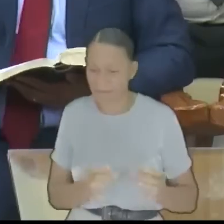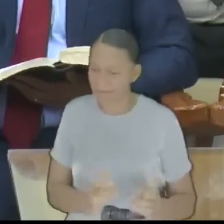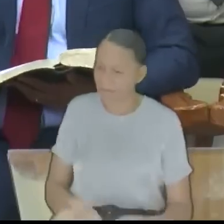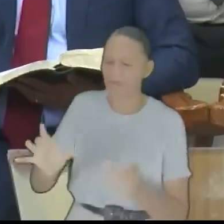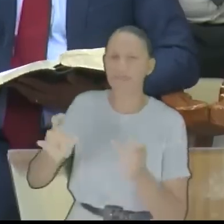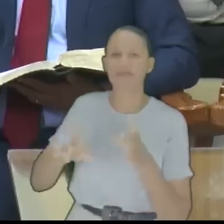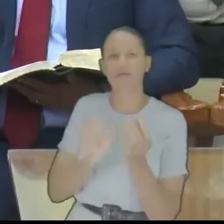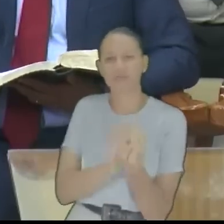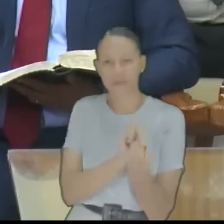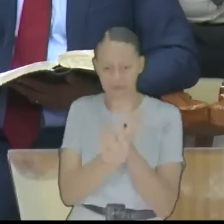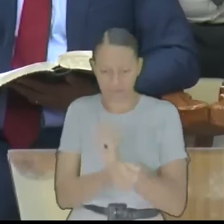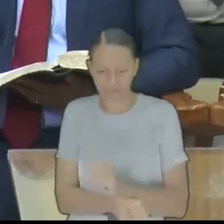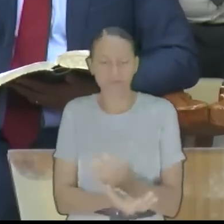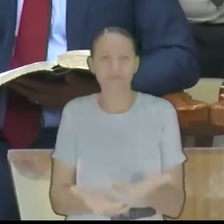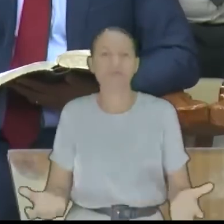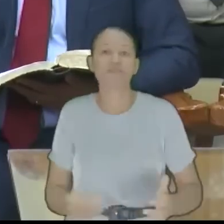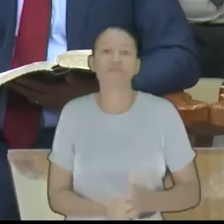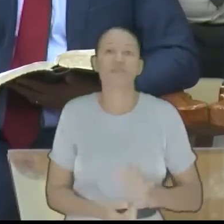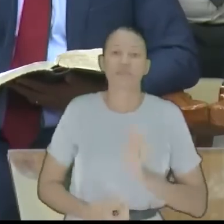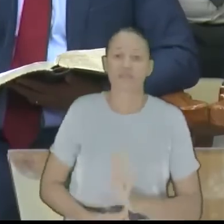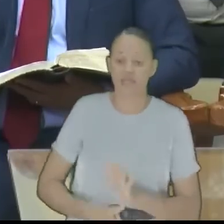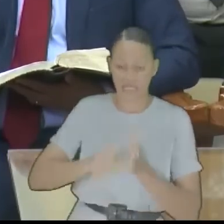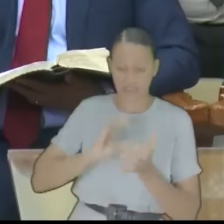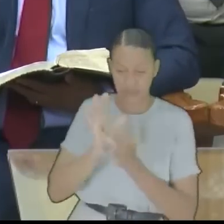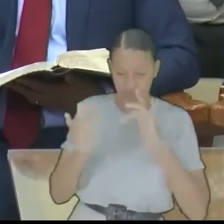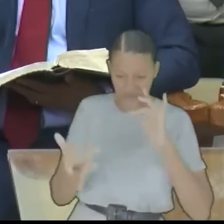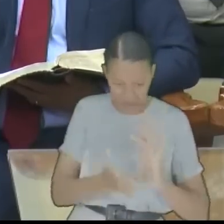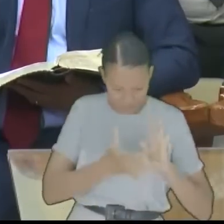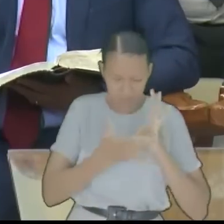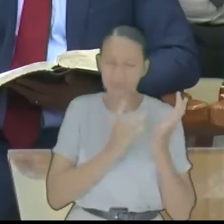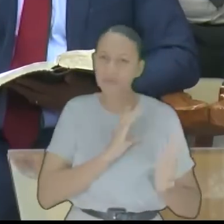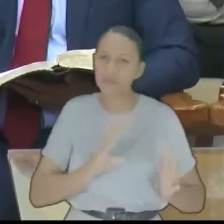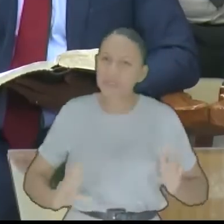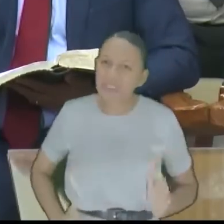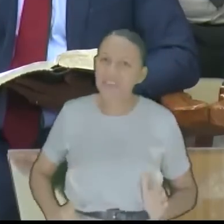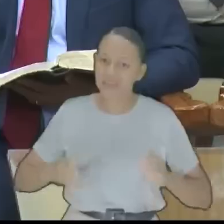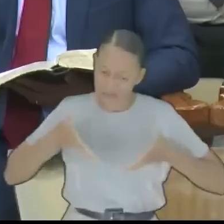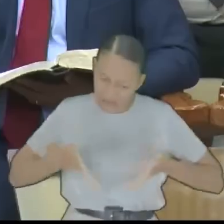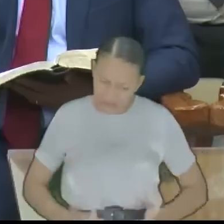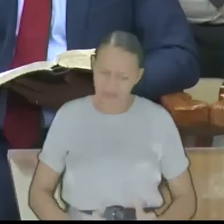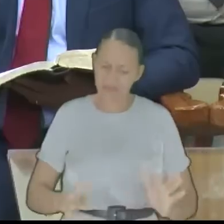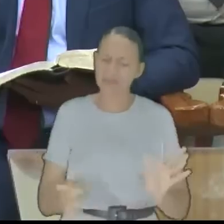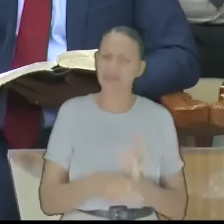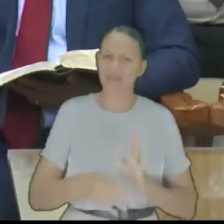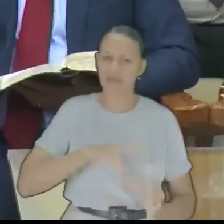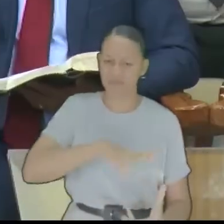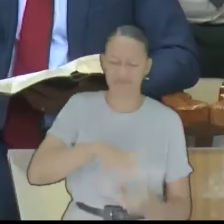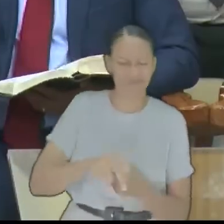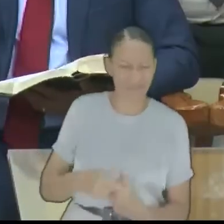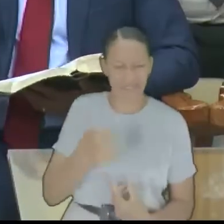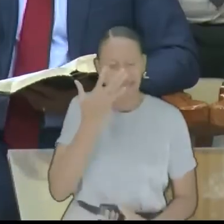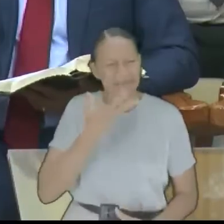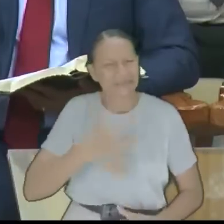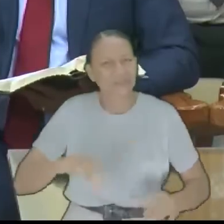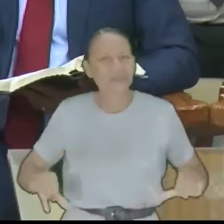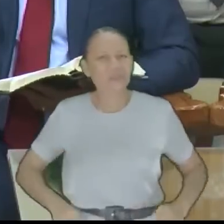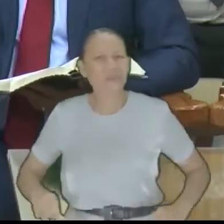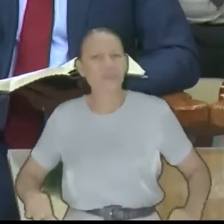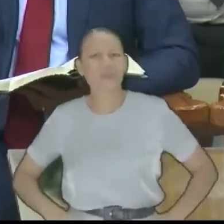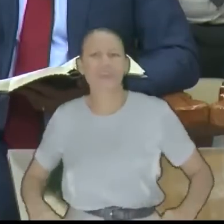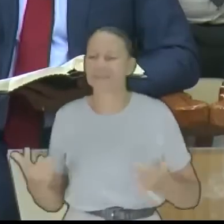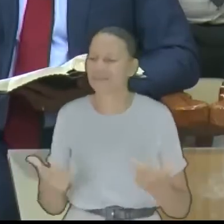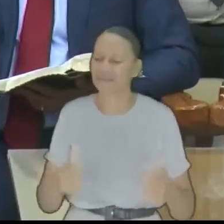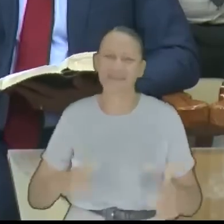vendiam como escravos. Antes de Cristo vir à terra, era essa a situação das crianças. Não